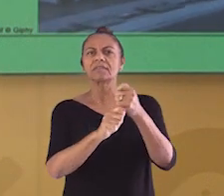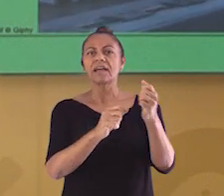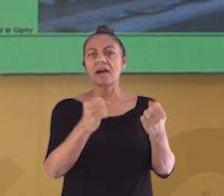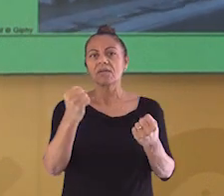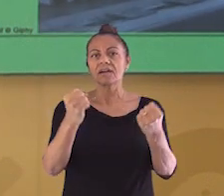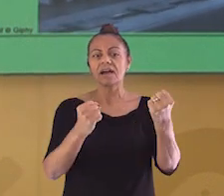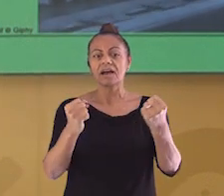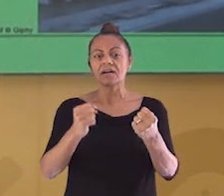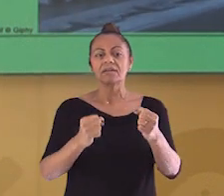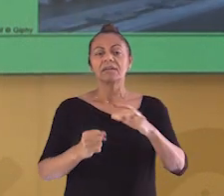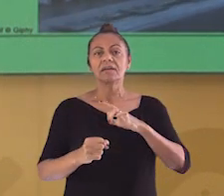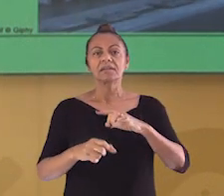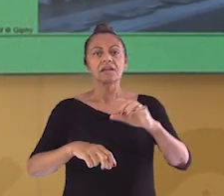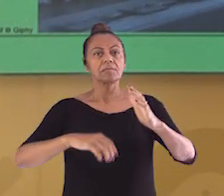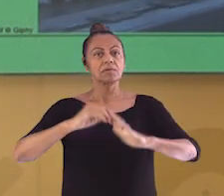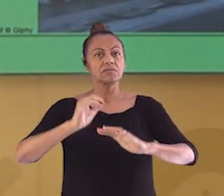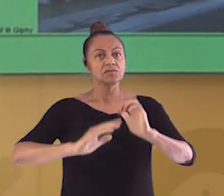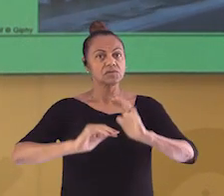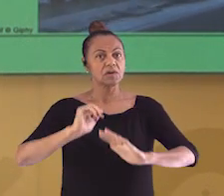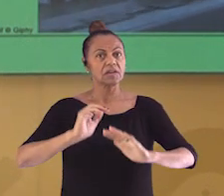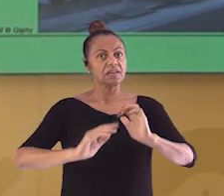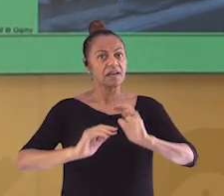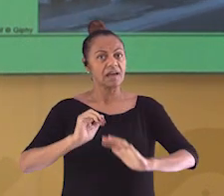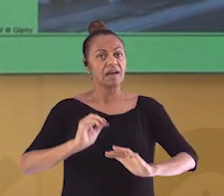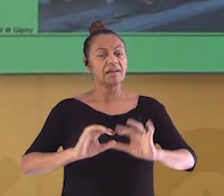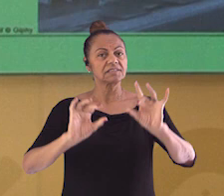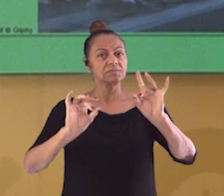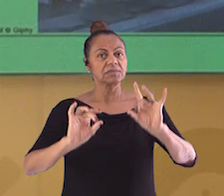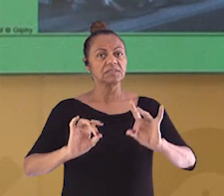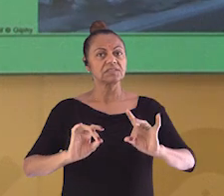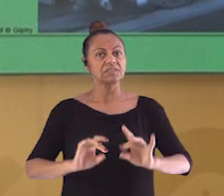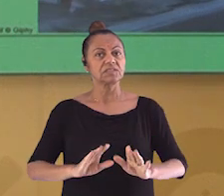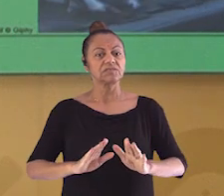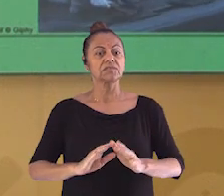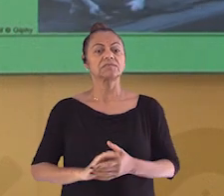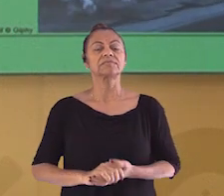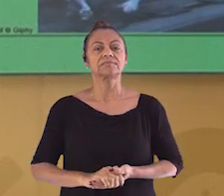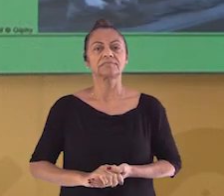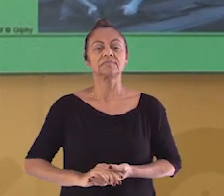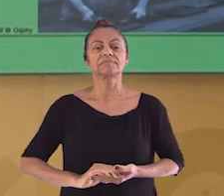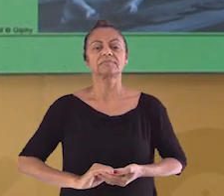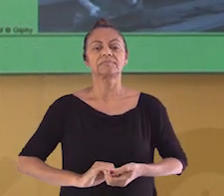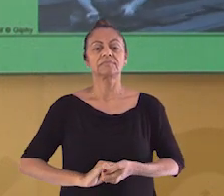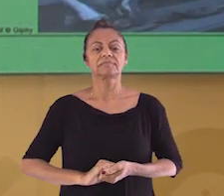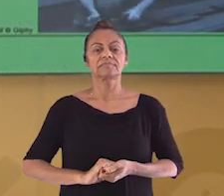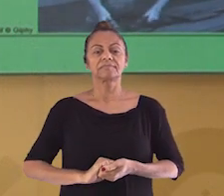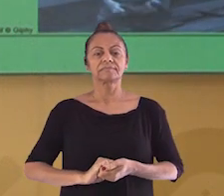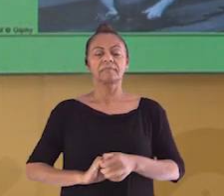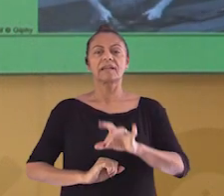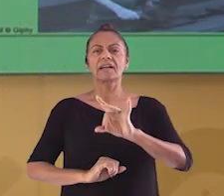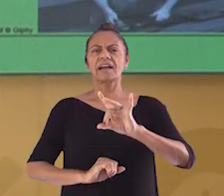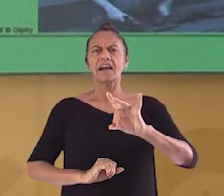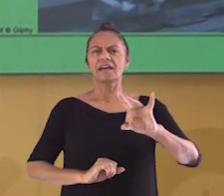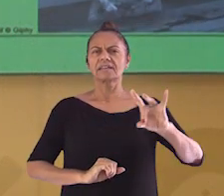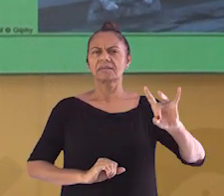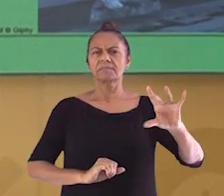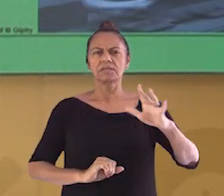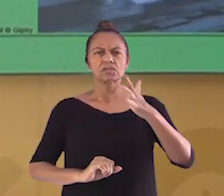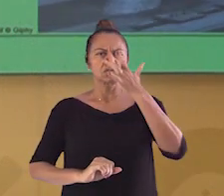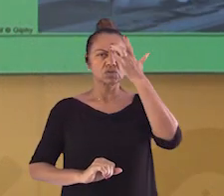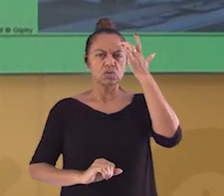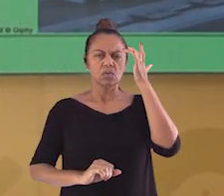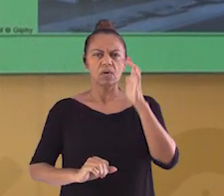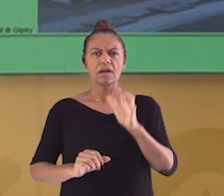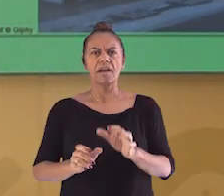funcionários em serviços específicos, onde cada pessoa fazia parte do processo para se obter um produto. Cada pessoa só fazia a